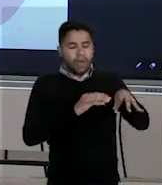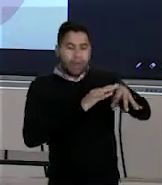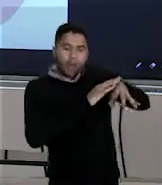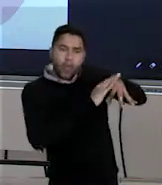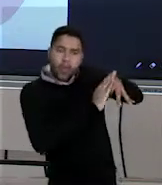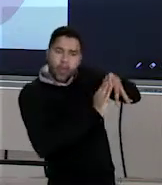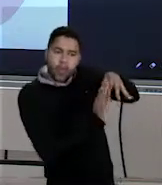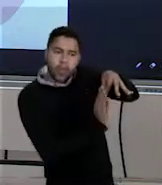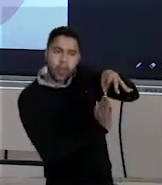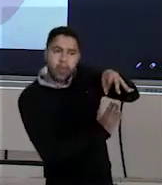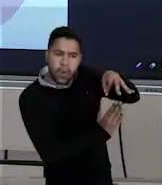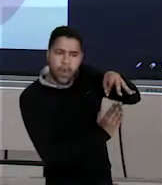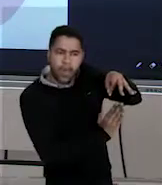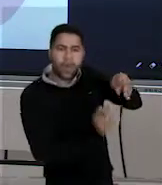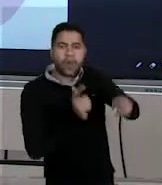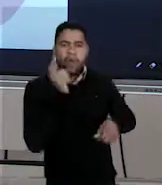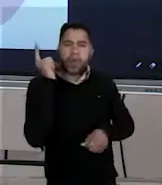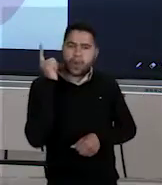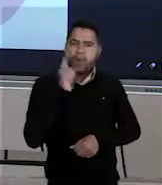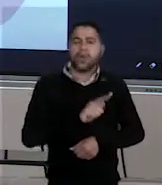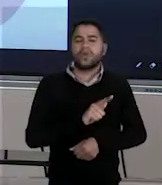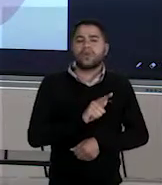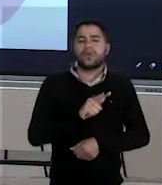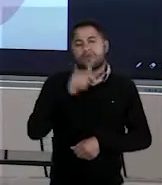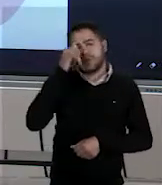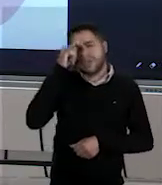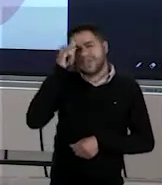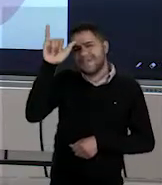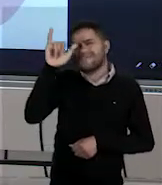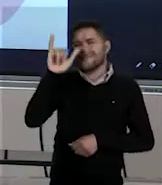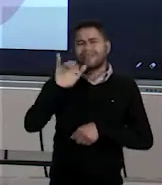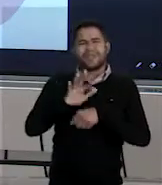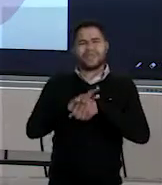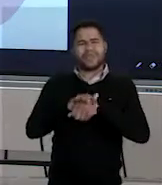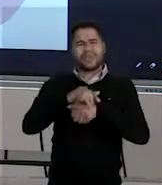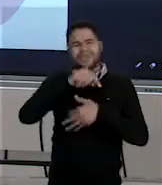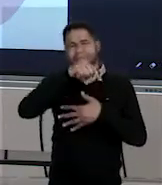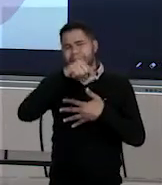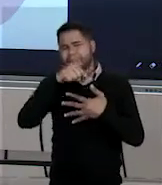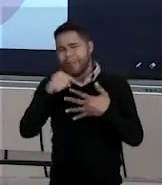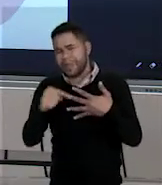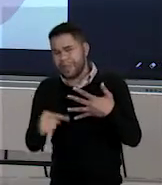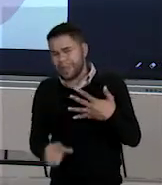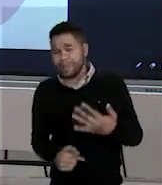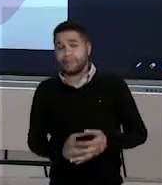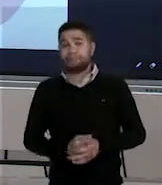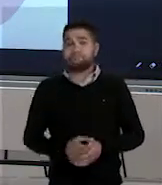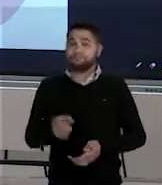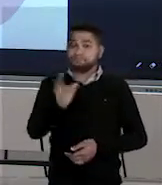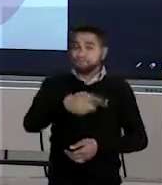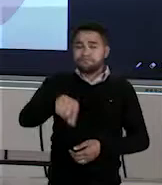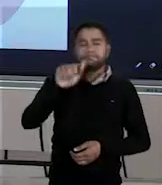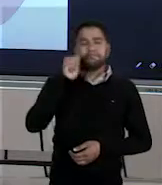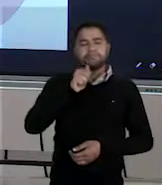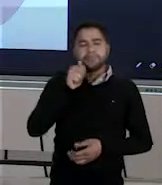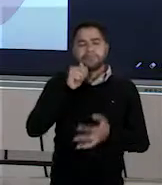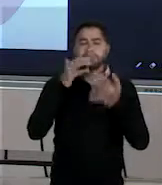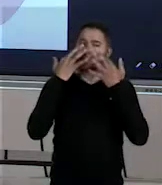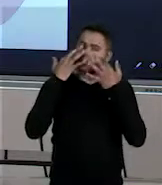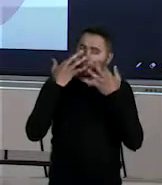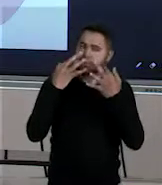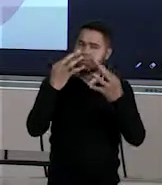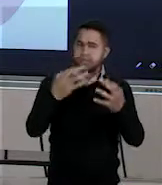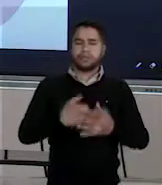forma adequada, você pode evitar várias doenças. Então, meninas, sempre muito